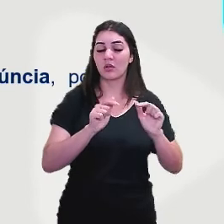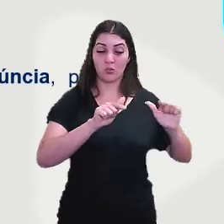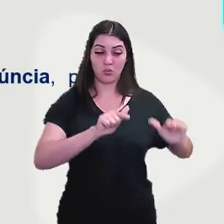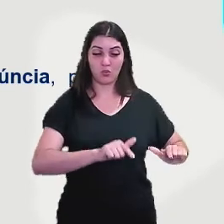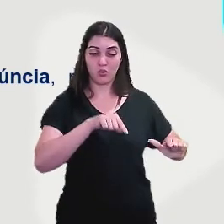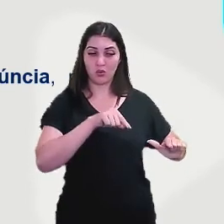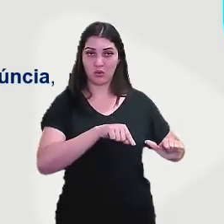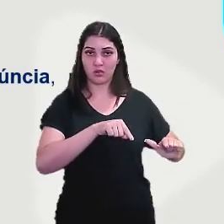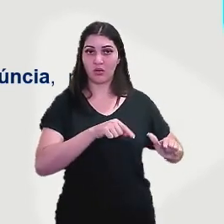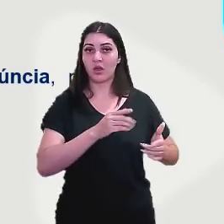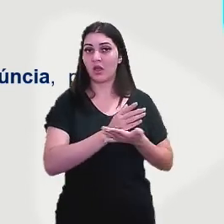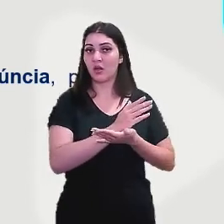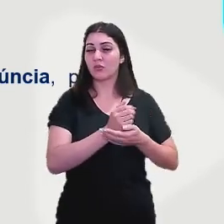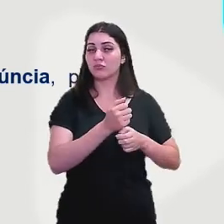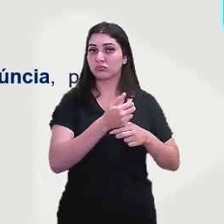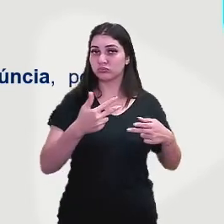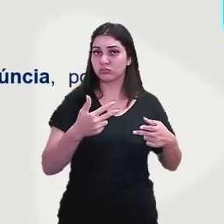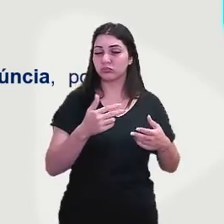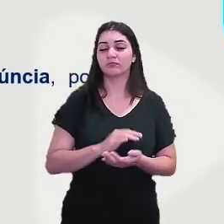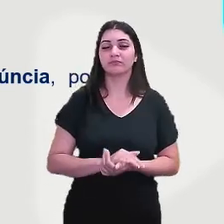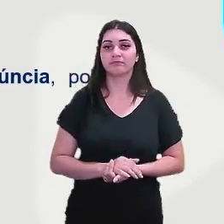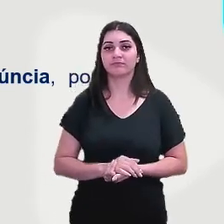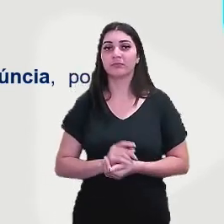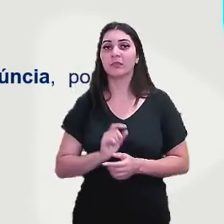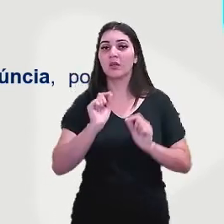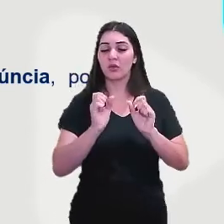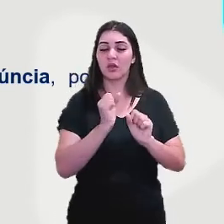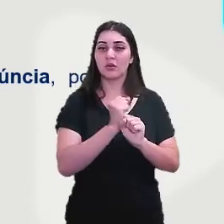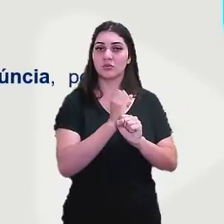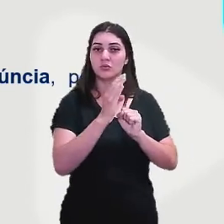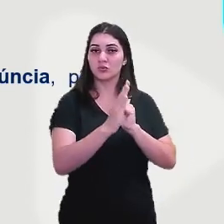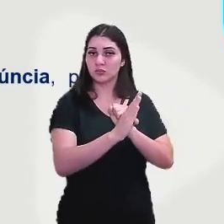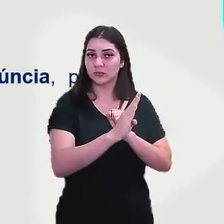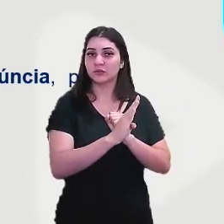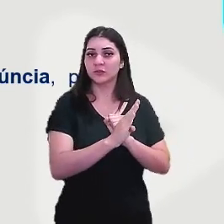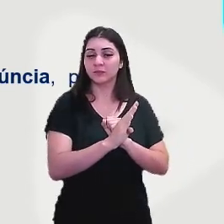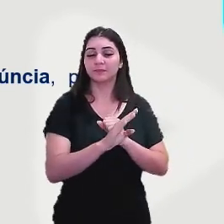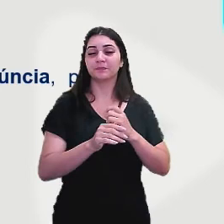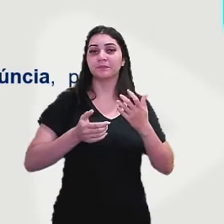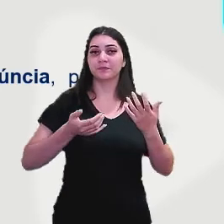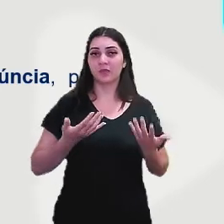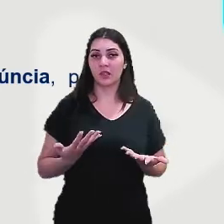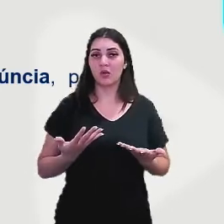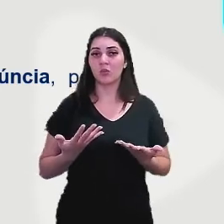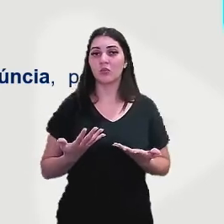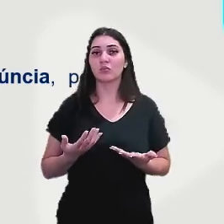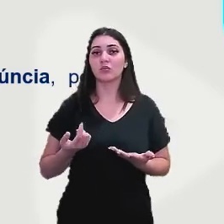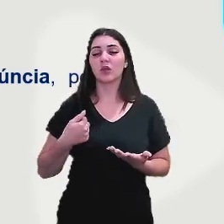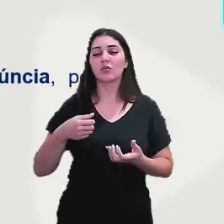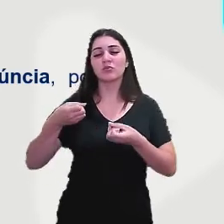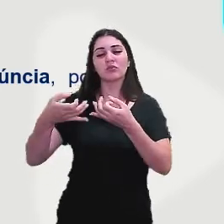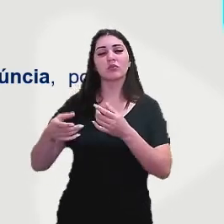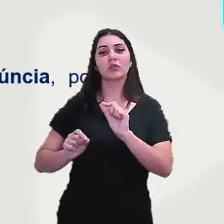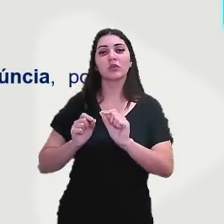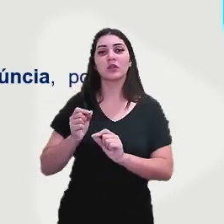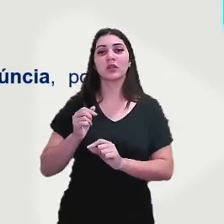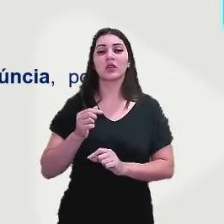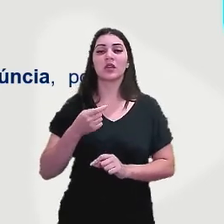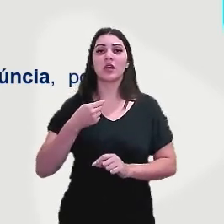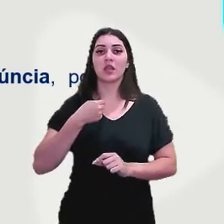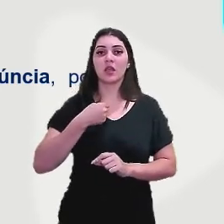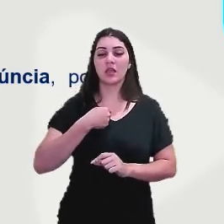local, é algo. Então, é o substantivo. Então, quando eu coloco assim, eu